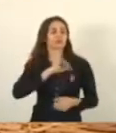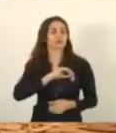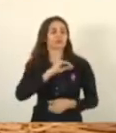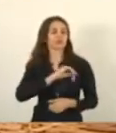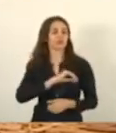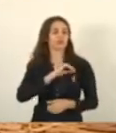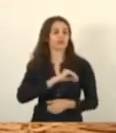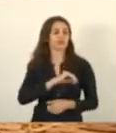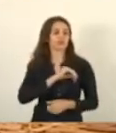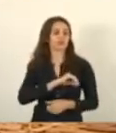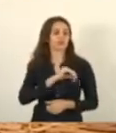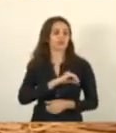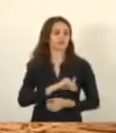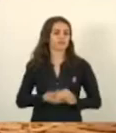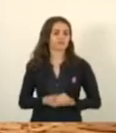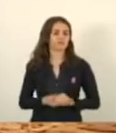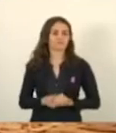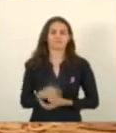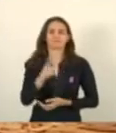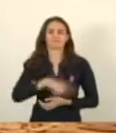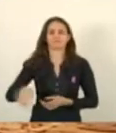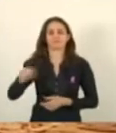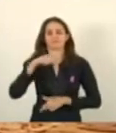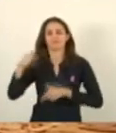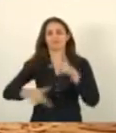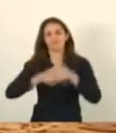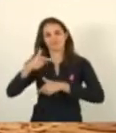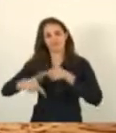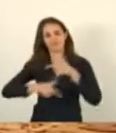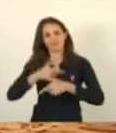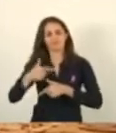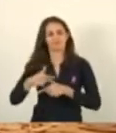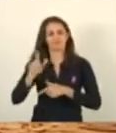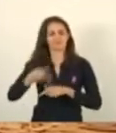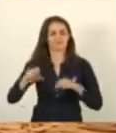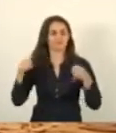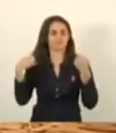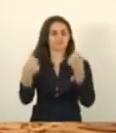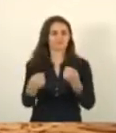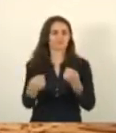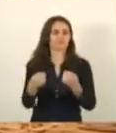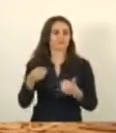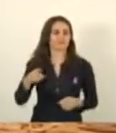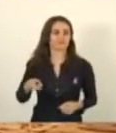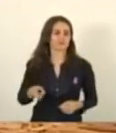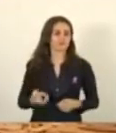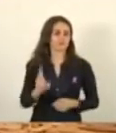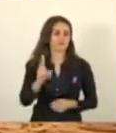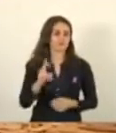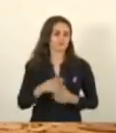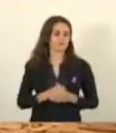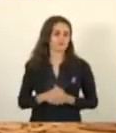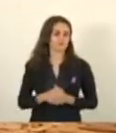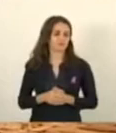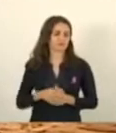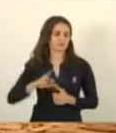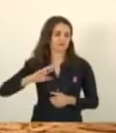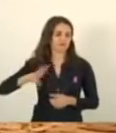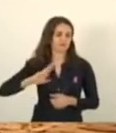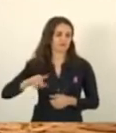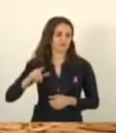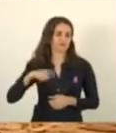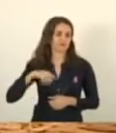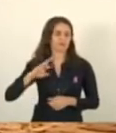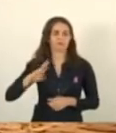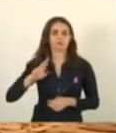salariais, condições, melhorias nas condições de trabalho. Então, a defesa aqui é permanente. E não só desses deputados, vejo